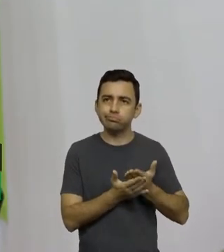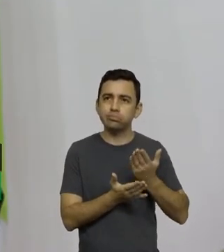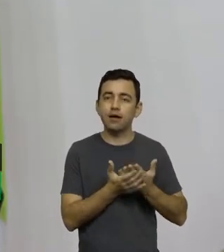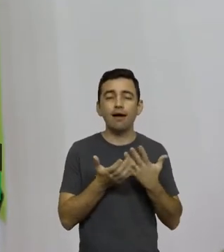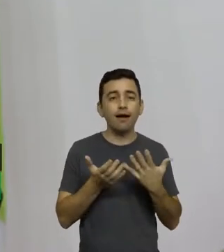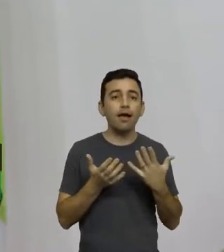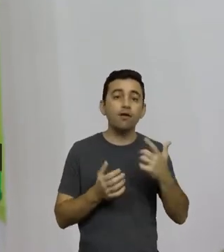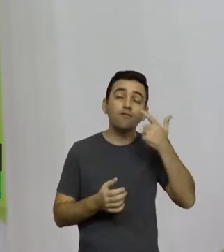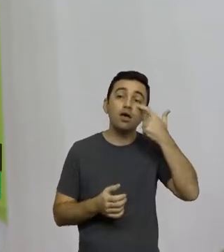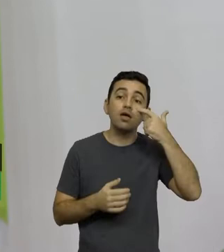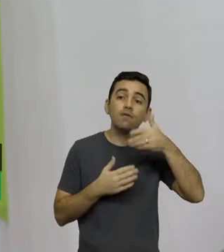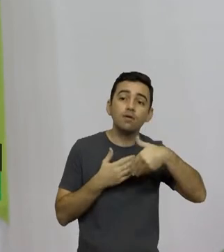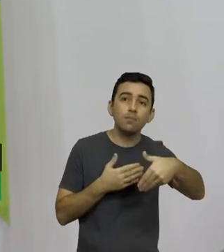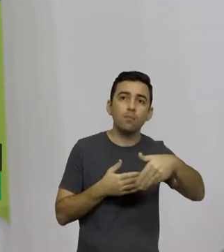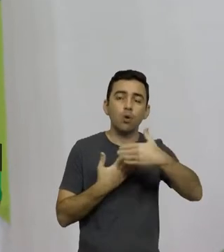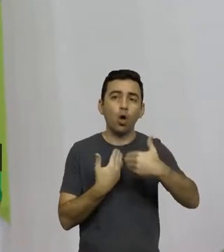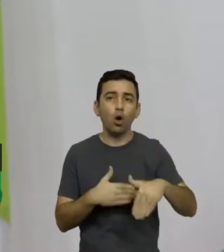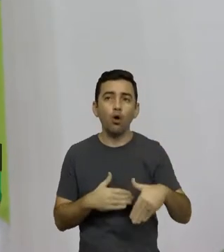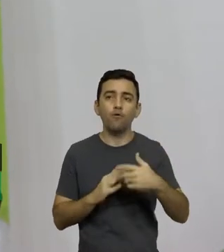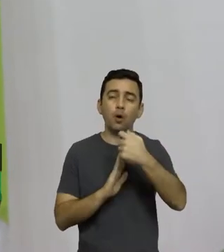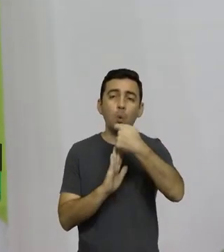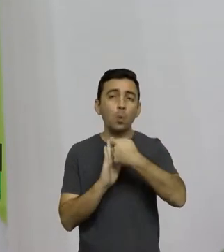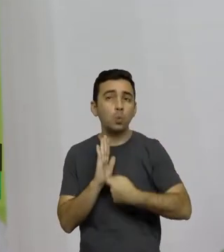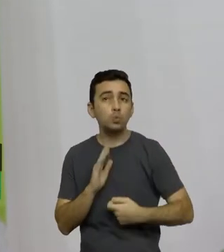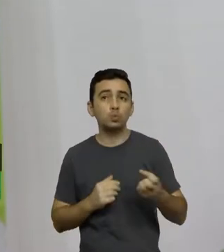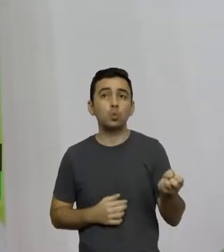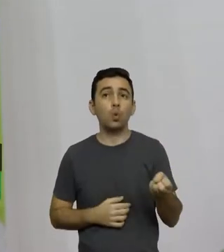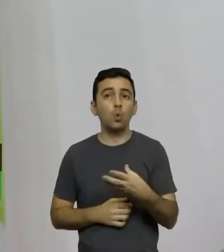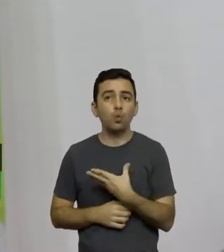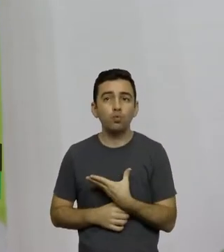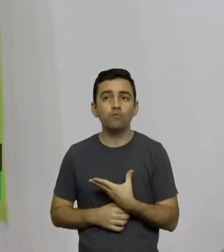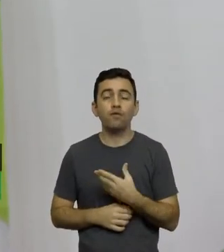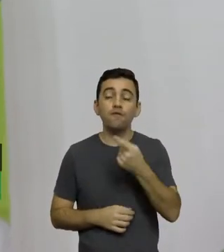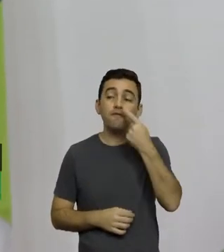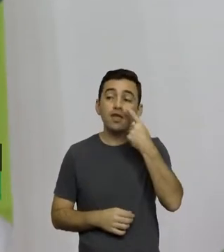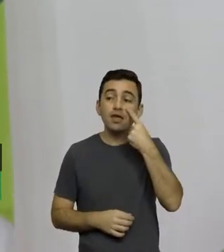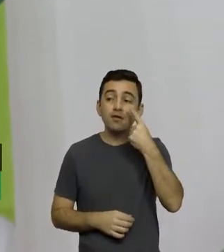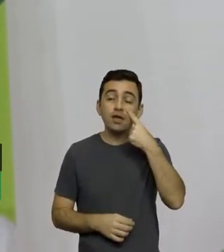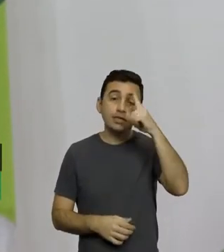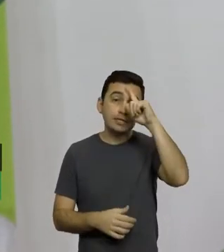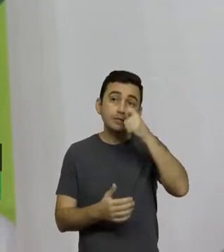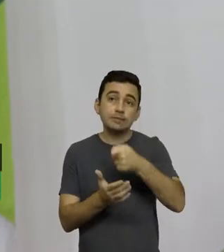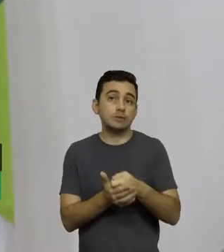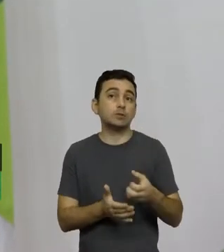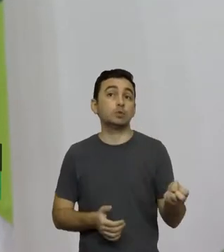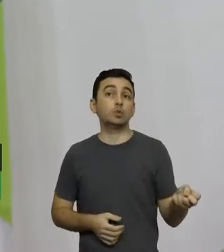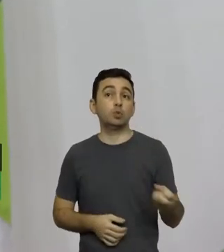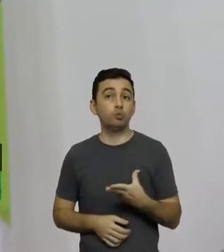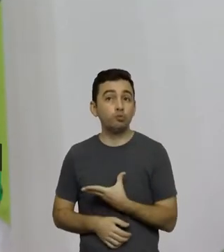prova, de um chamamento de um novo concurso, ver o que se decide desse plano de carreira.